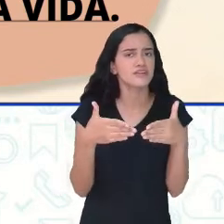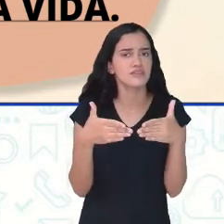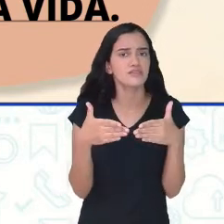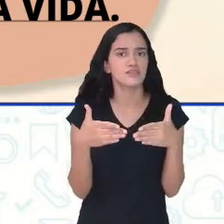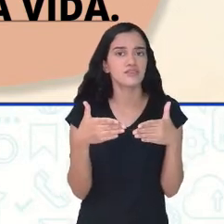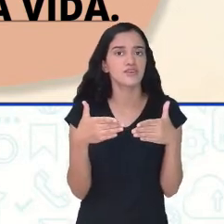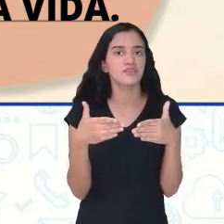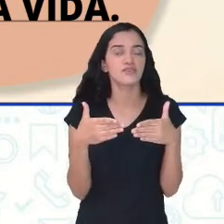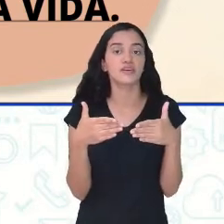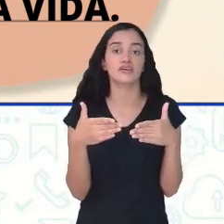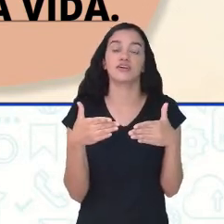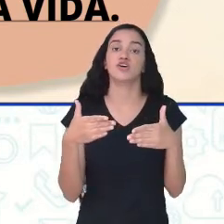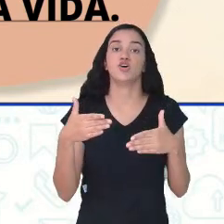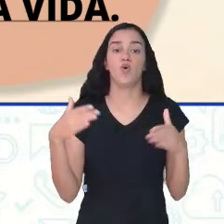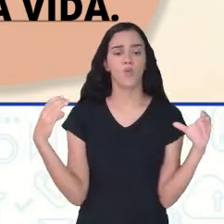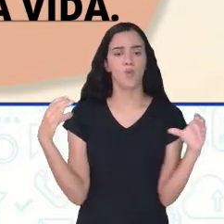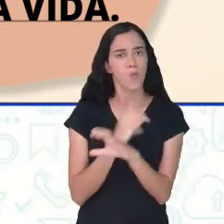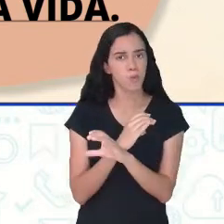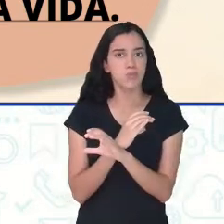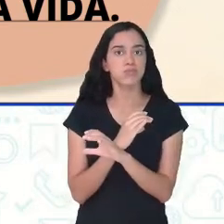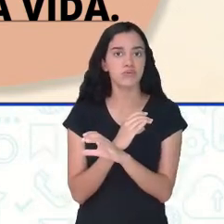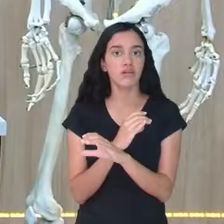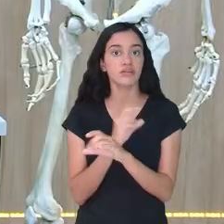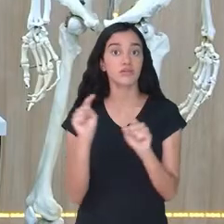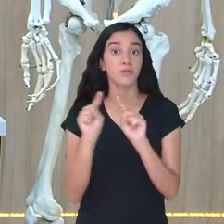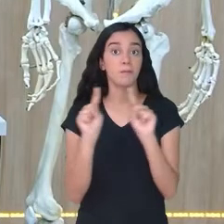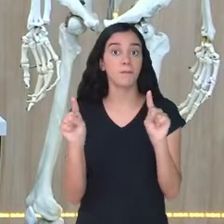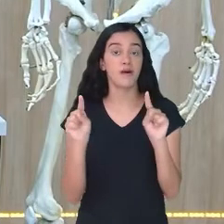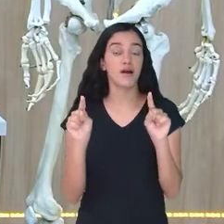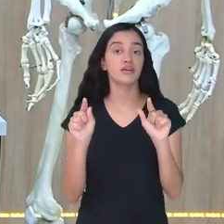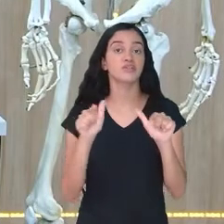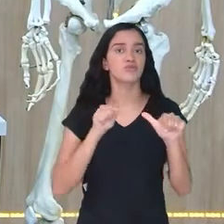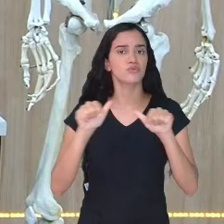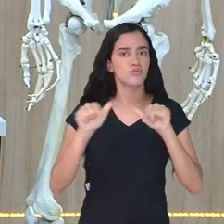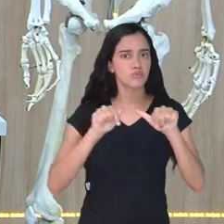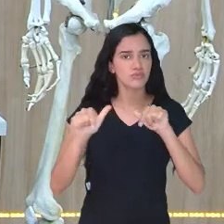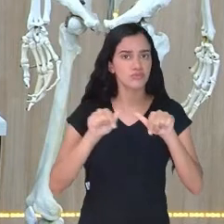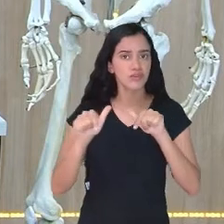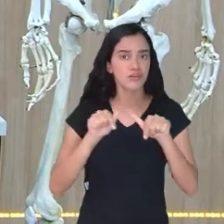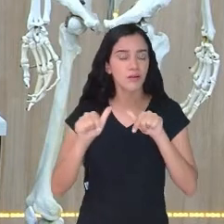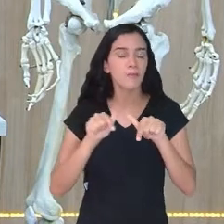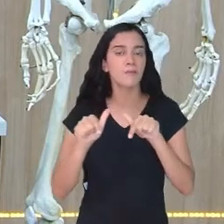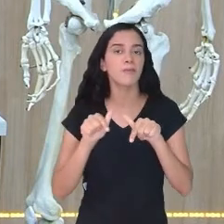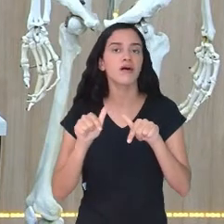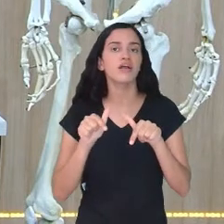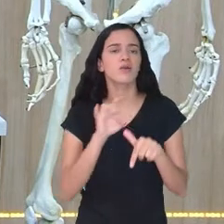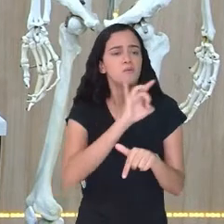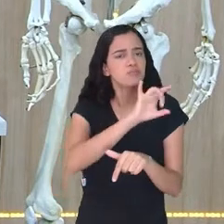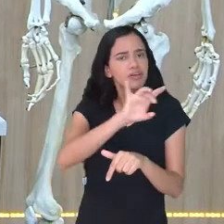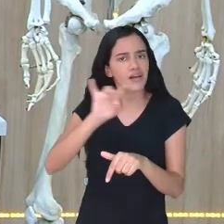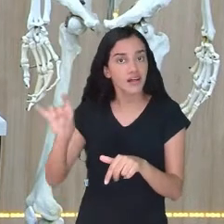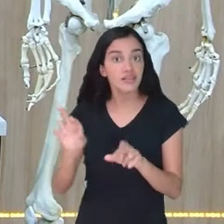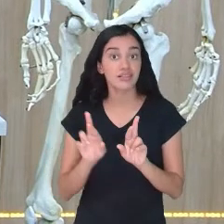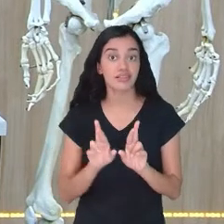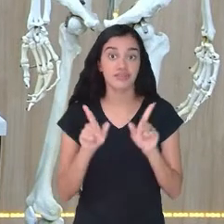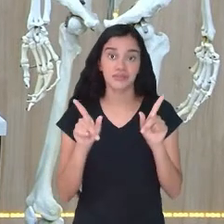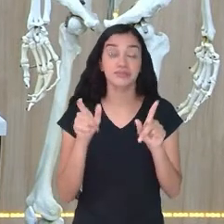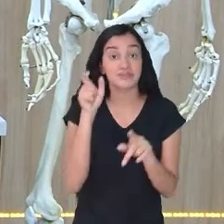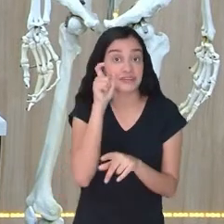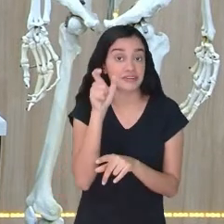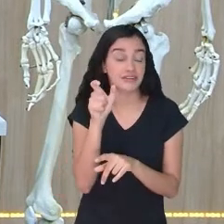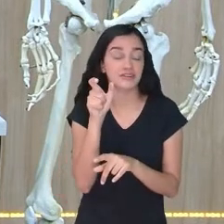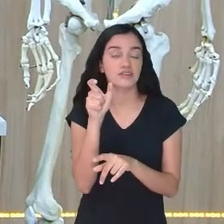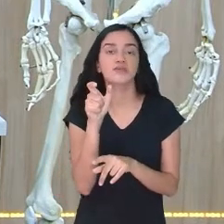eles formando o todo, cada sistema tem um trabalho a realizar e tem que dar conta desse trabalho. Veja que interessante. O